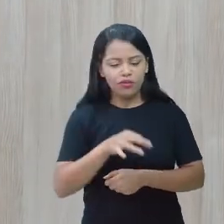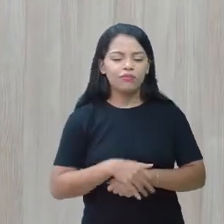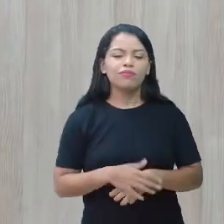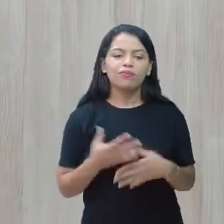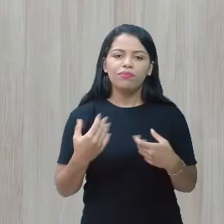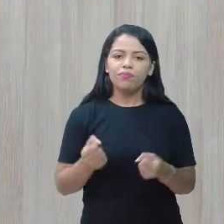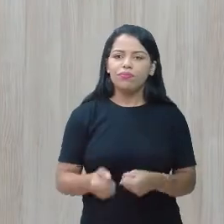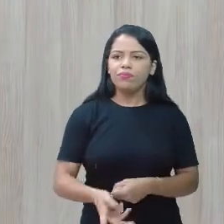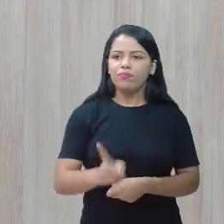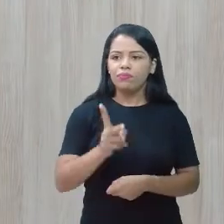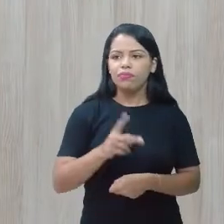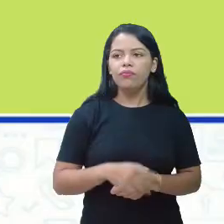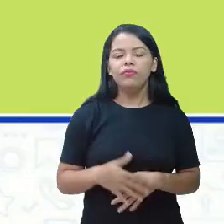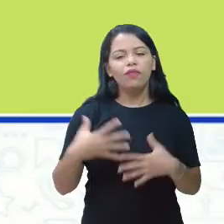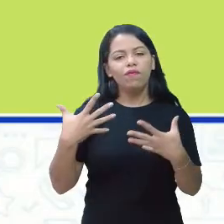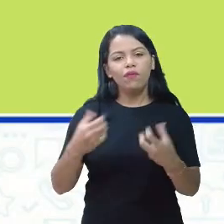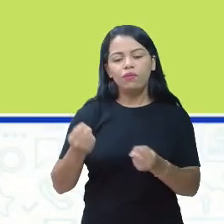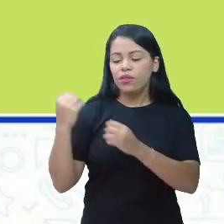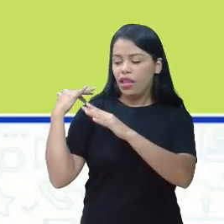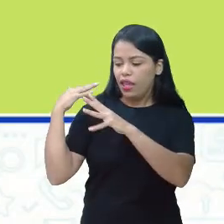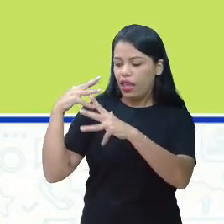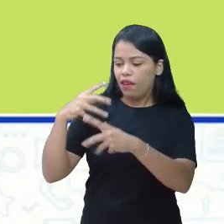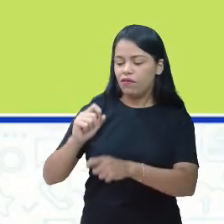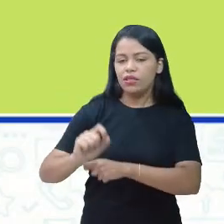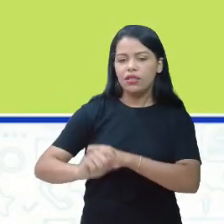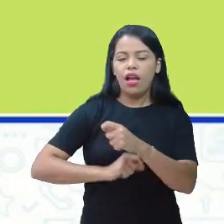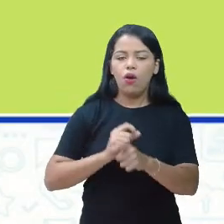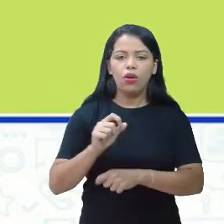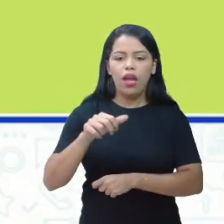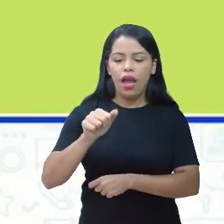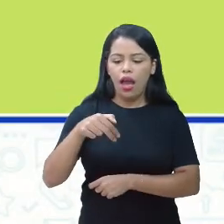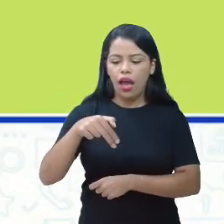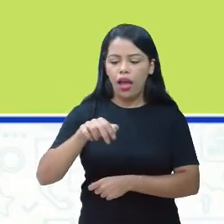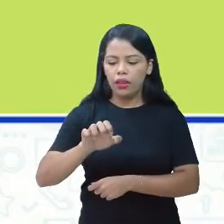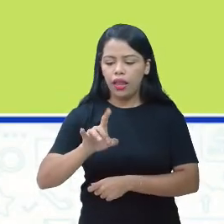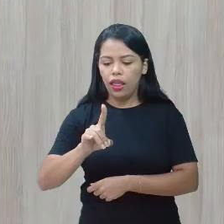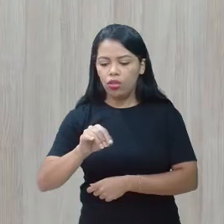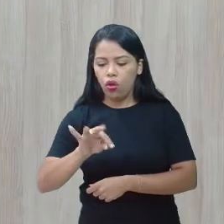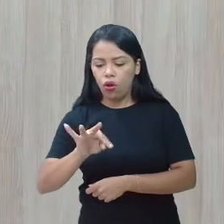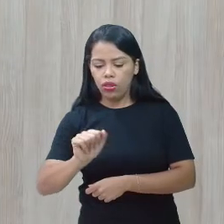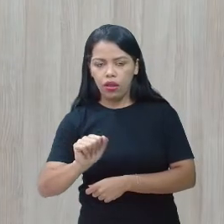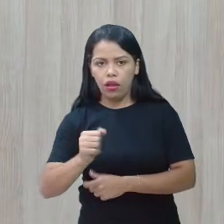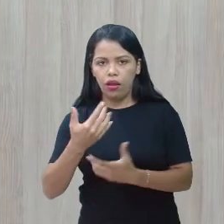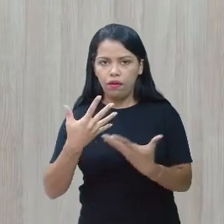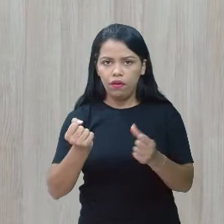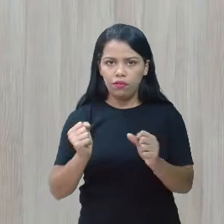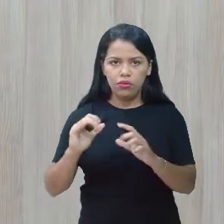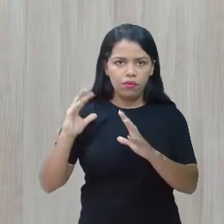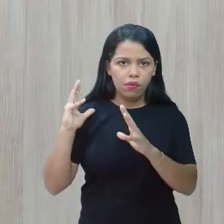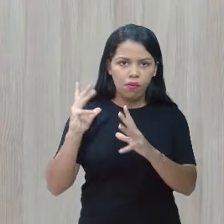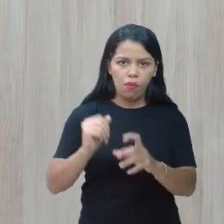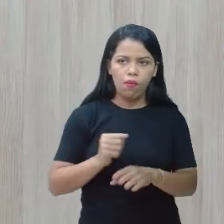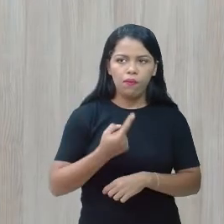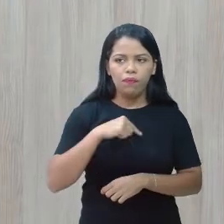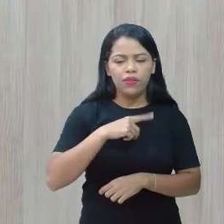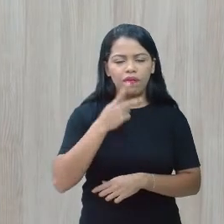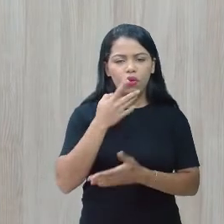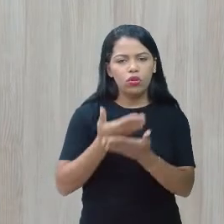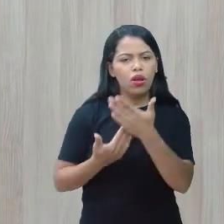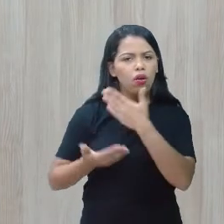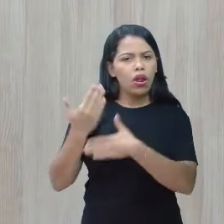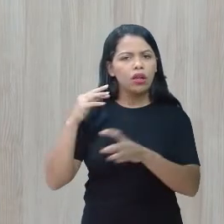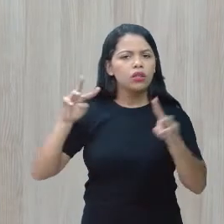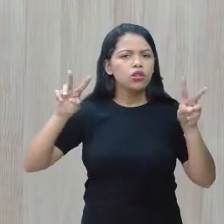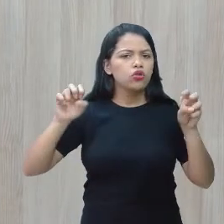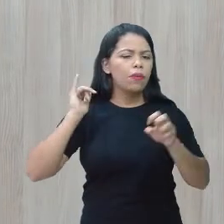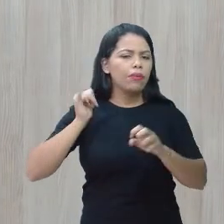seguindo. Vamos revisar o que é anedota. Na aula anterior, falamos sobre essa narrativa de